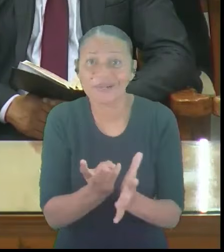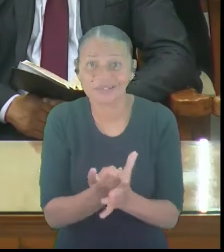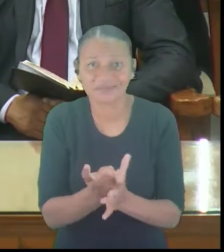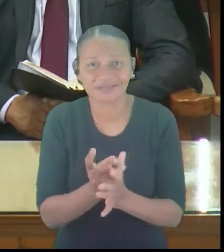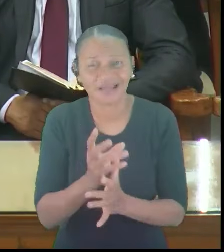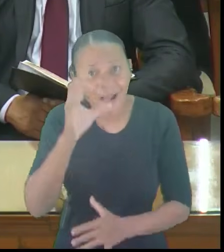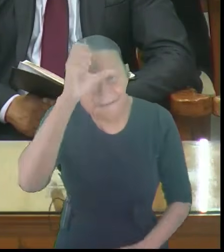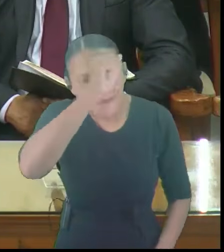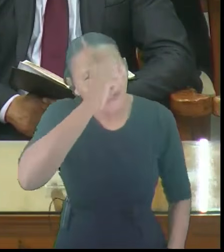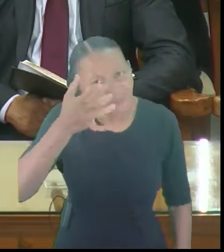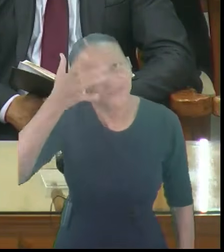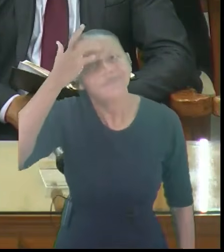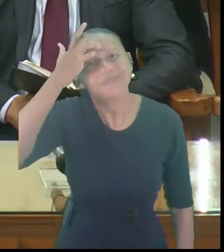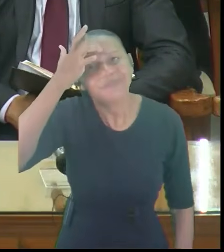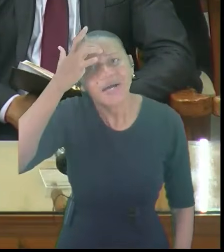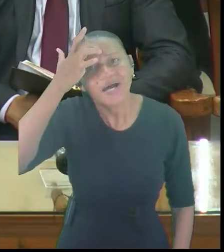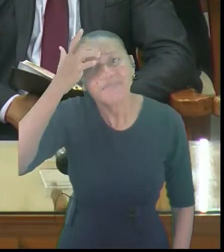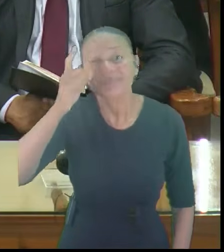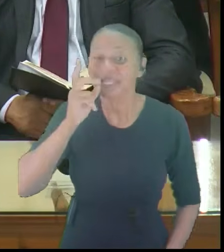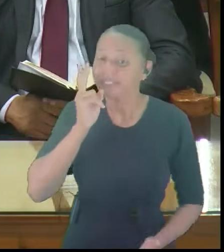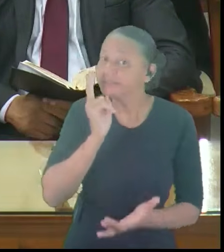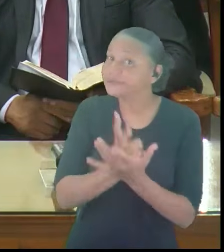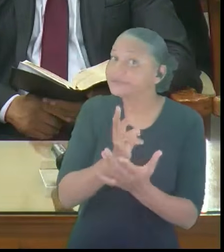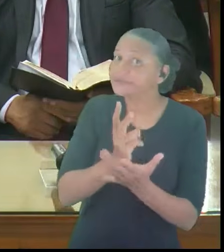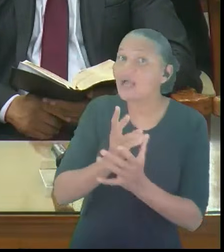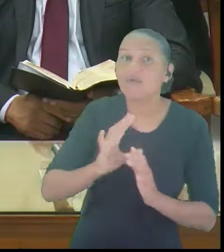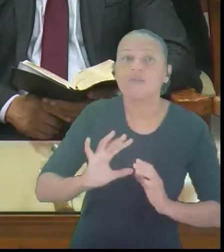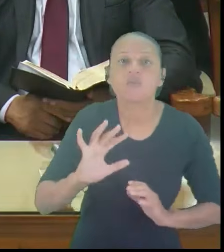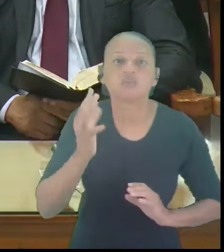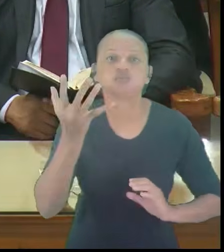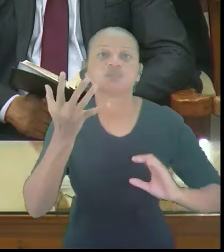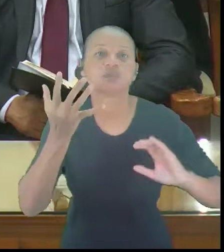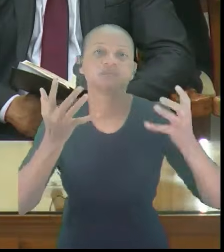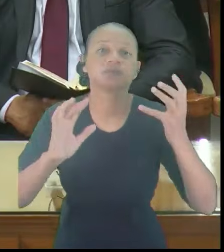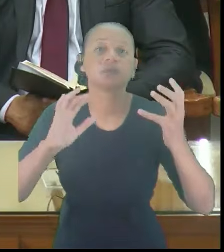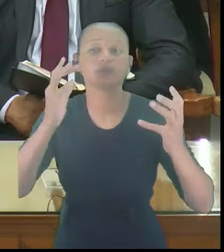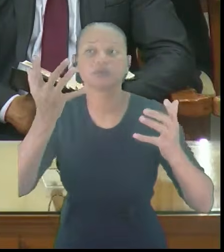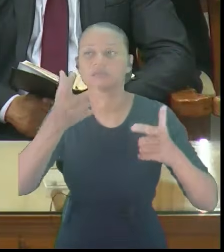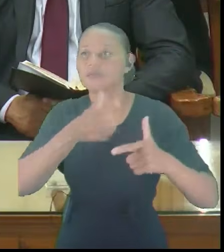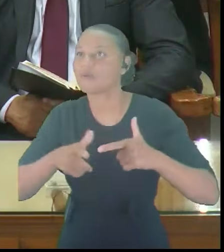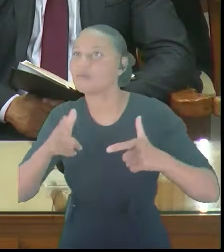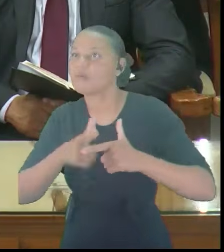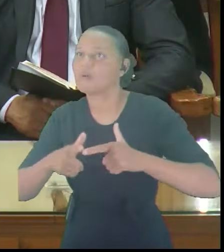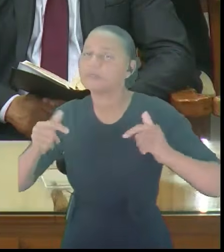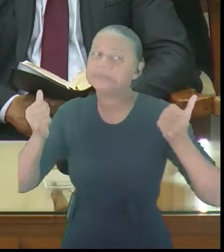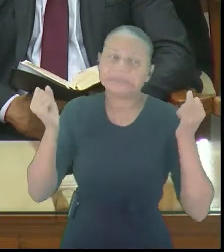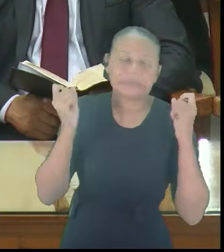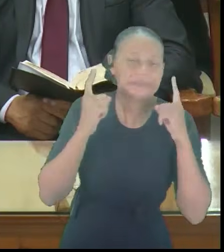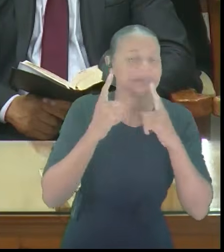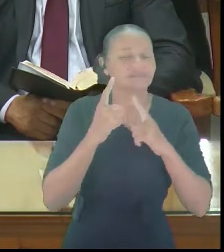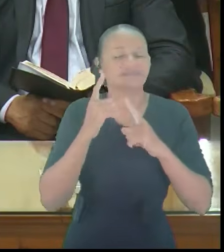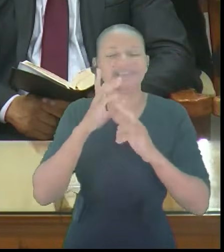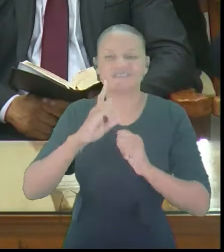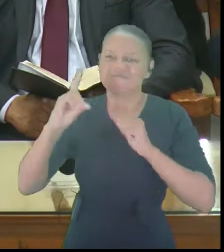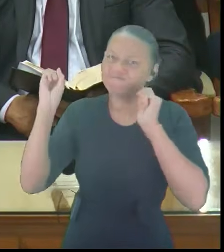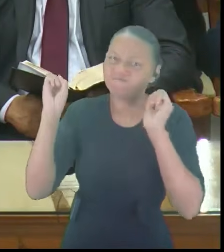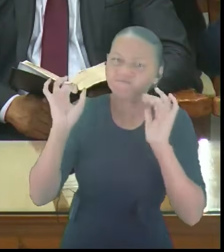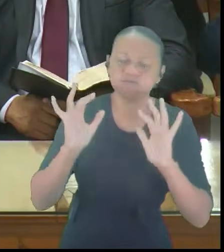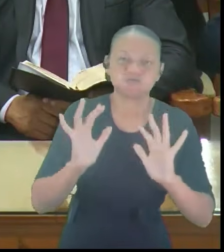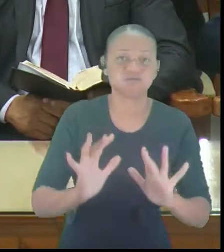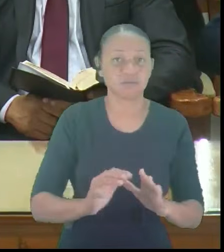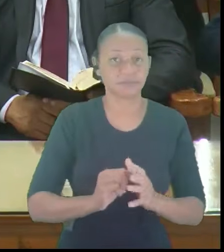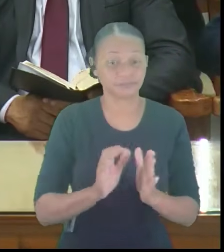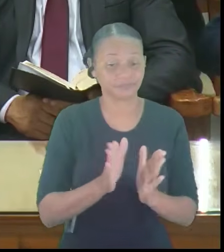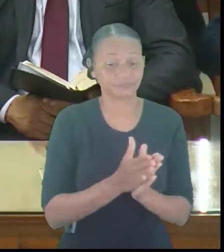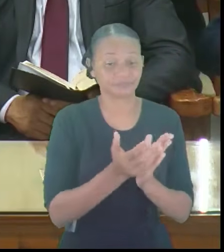Aprenda isso. Sempre depois de uma crise, vem uma bênção de Deus. E a